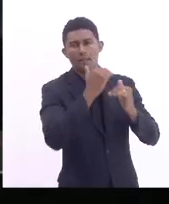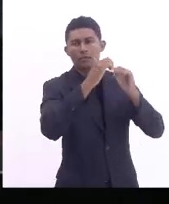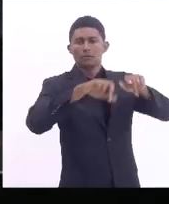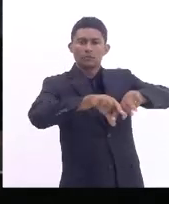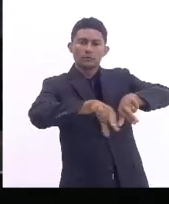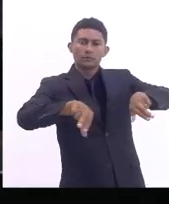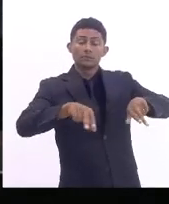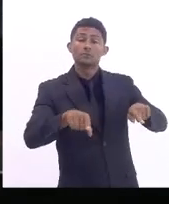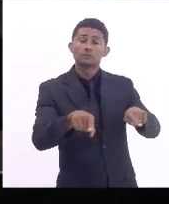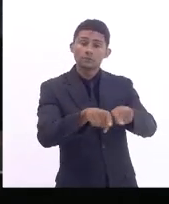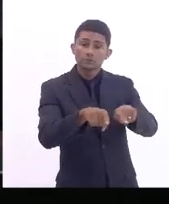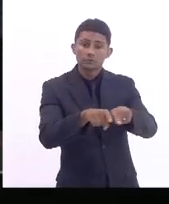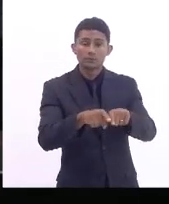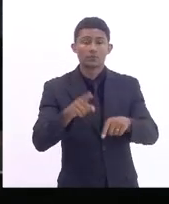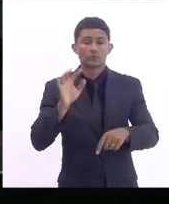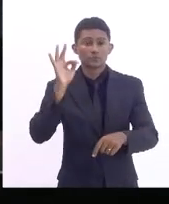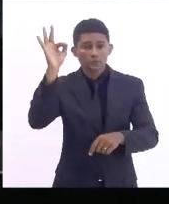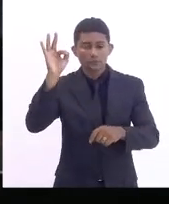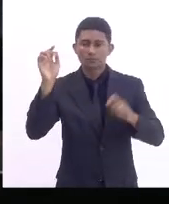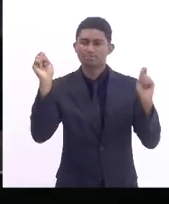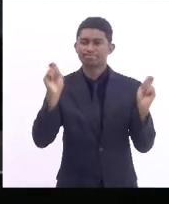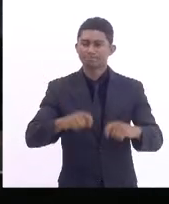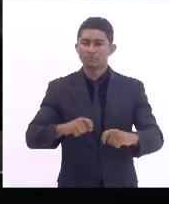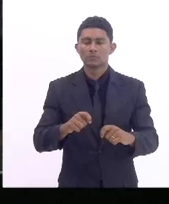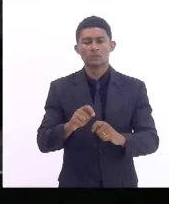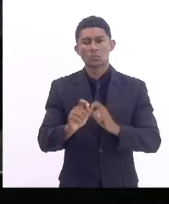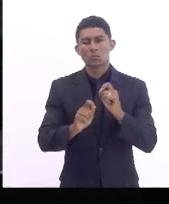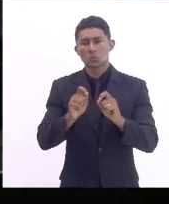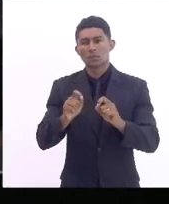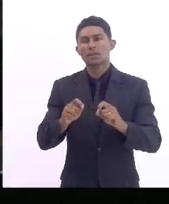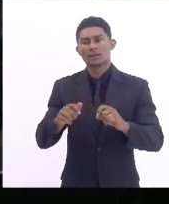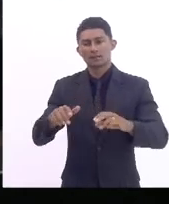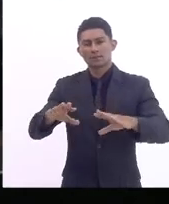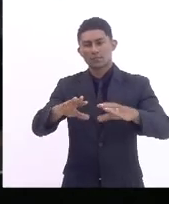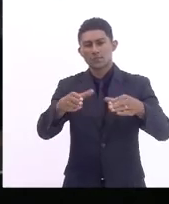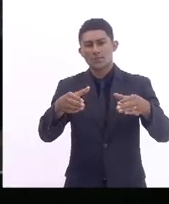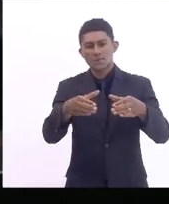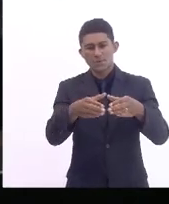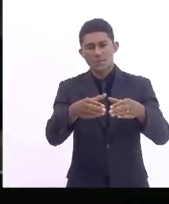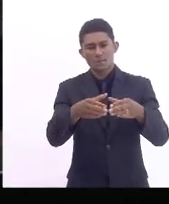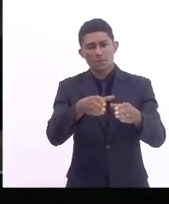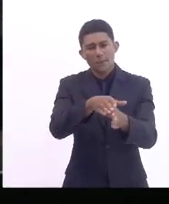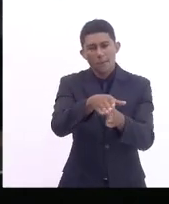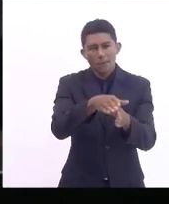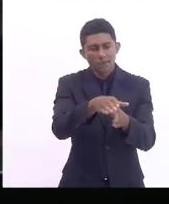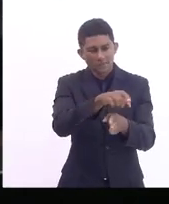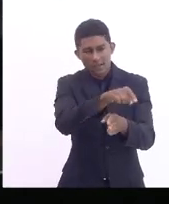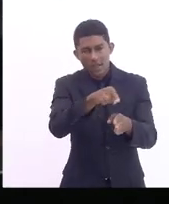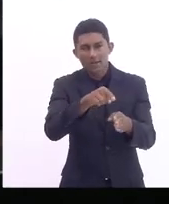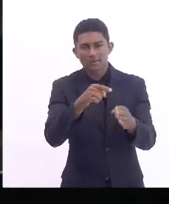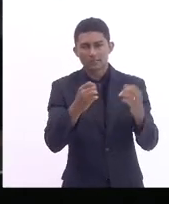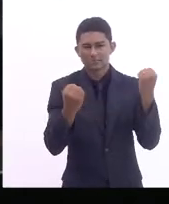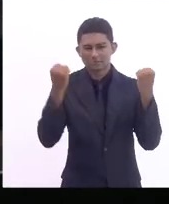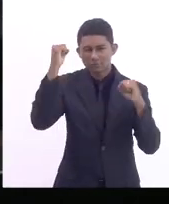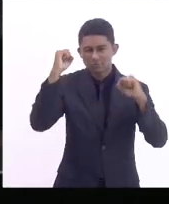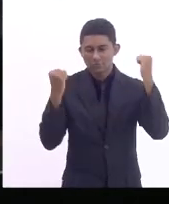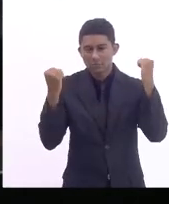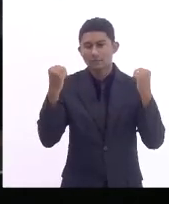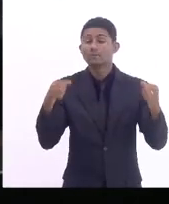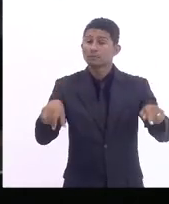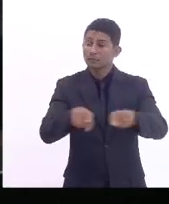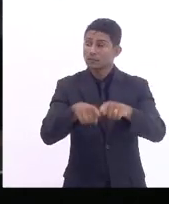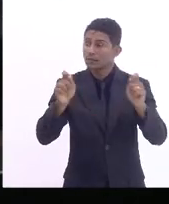e as possibilidades que a gente tem de integrar cada vez mais do conselho dos técnicos industriais com os demais conselhos que